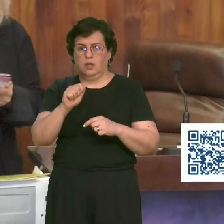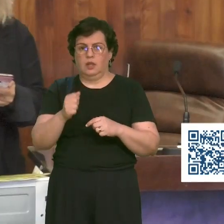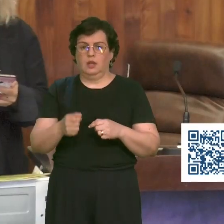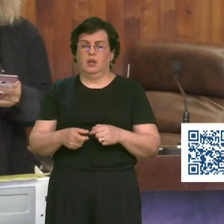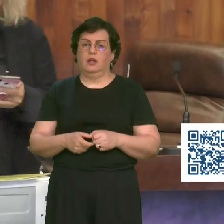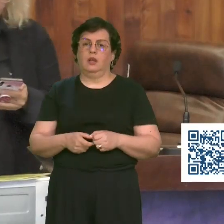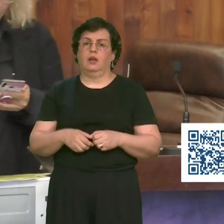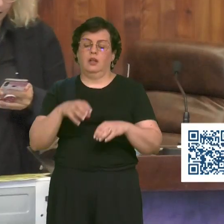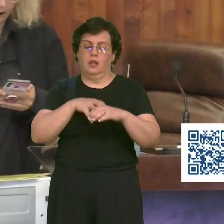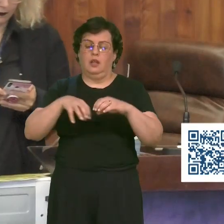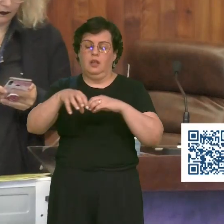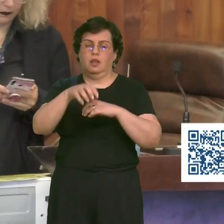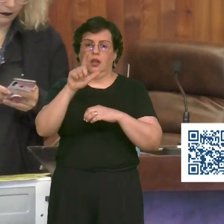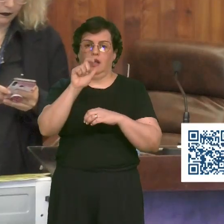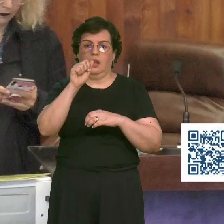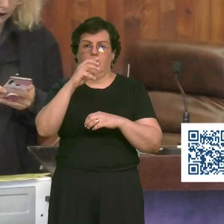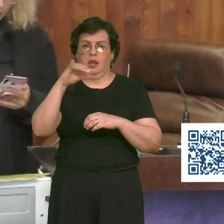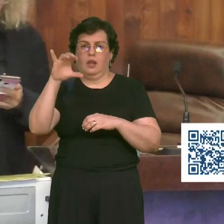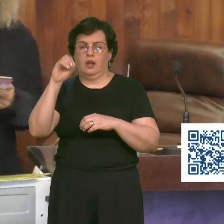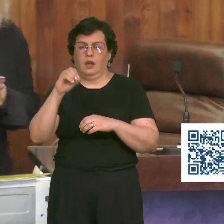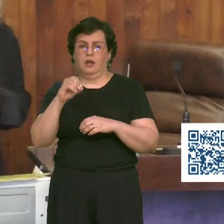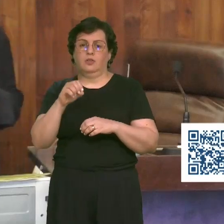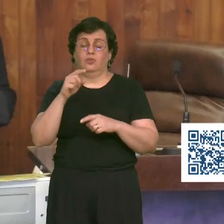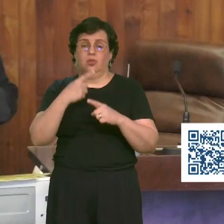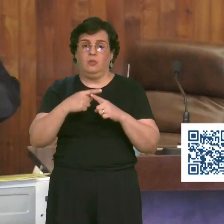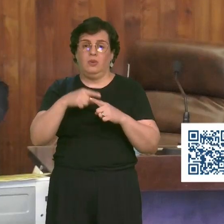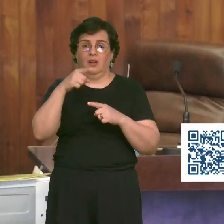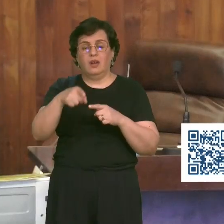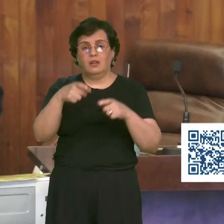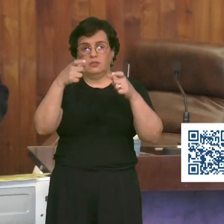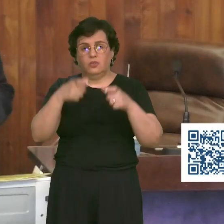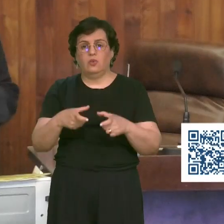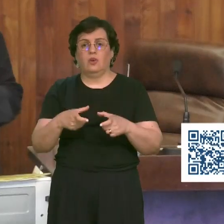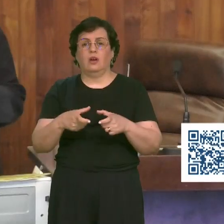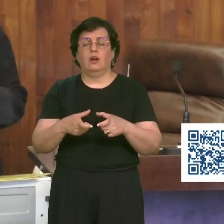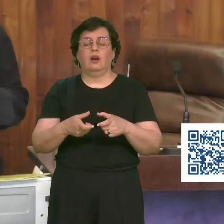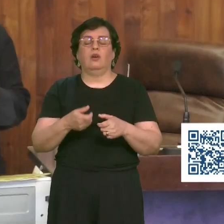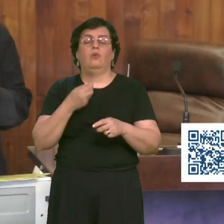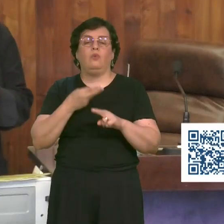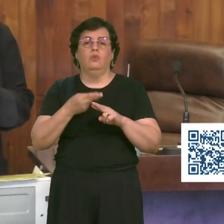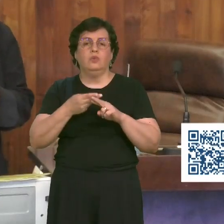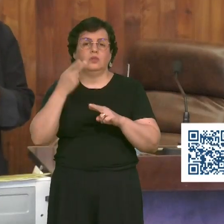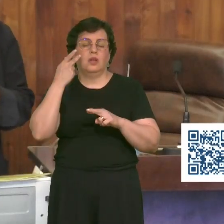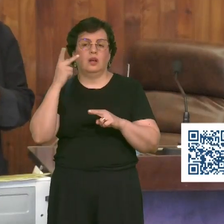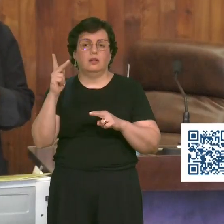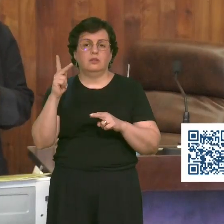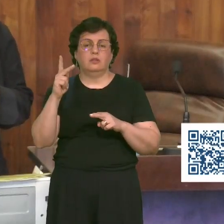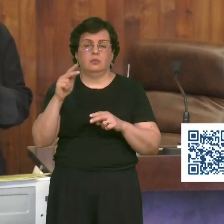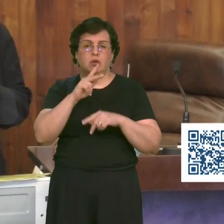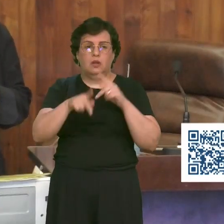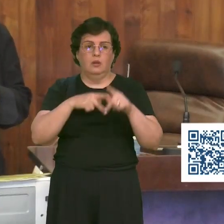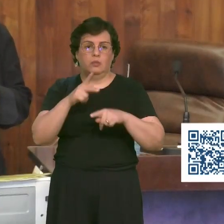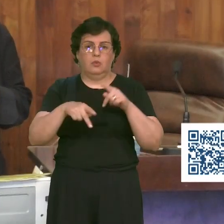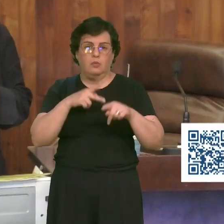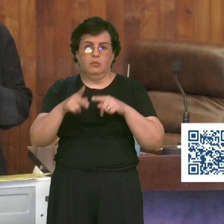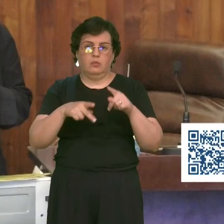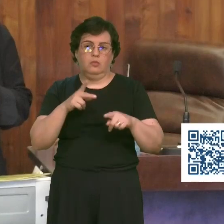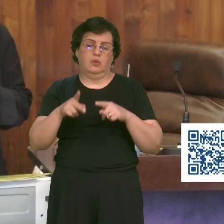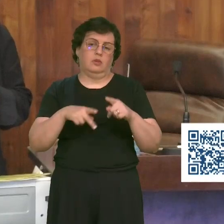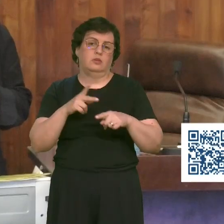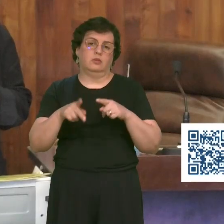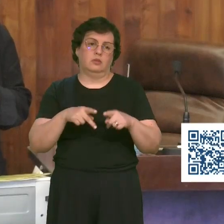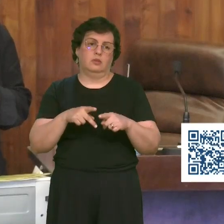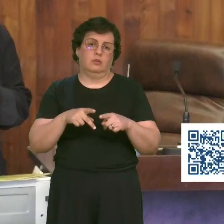abandono da referida fonte muito utilizada pelos moradores local de distribuição de água gratuita facilita o acesso a água